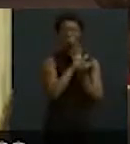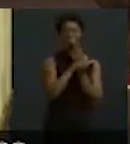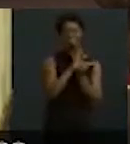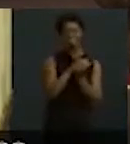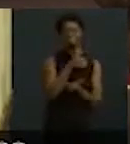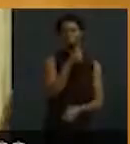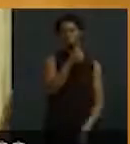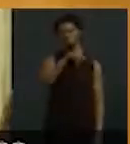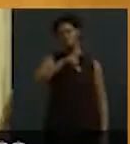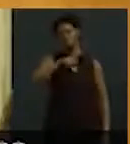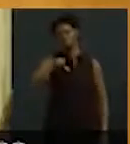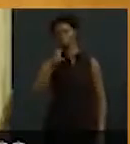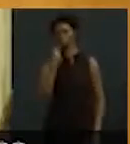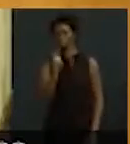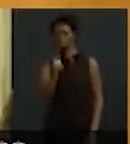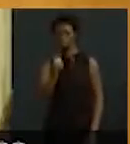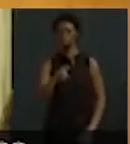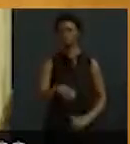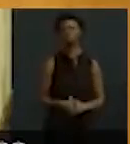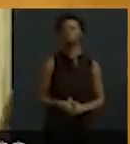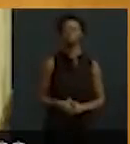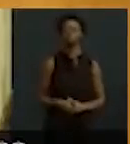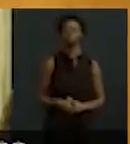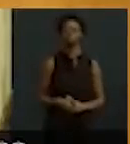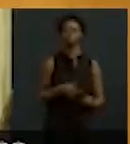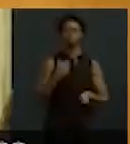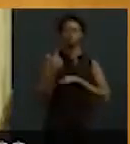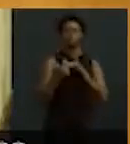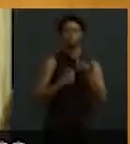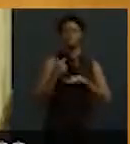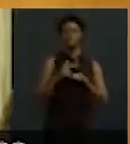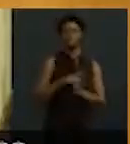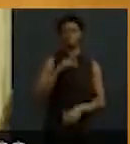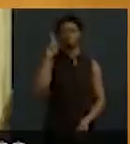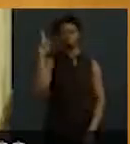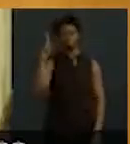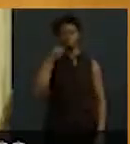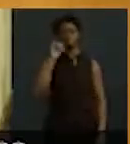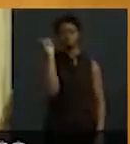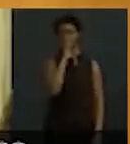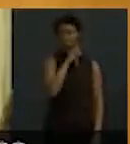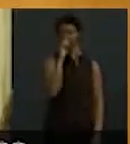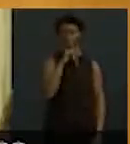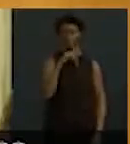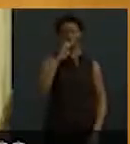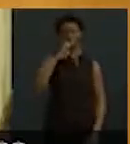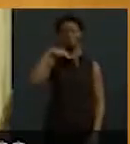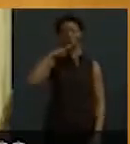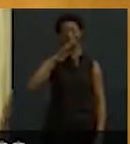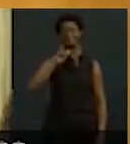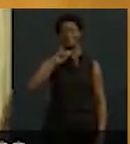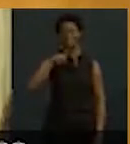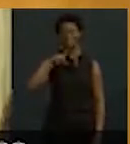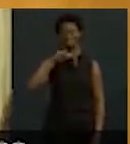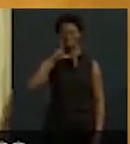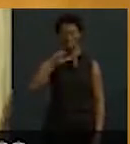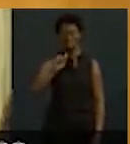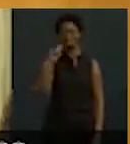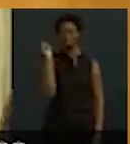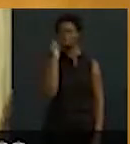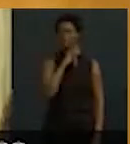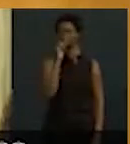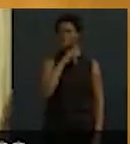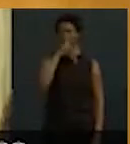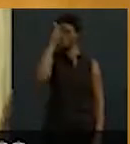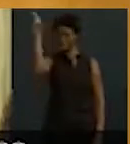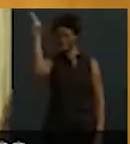1995. Prestou serviço na Embaixada da Itália em Londres, foi chefe da Unidade Americana Central e